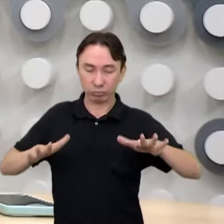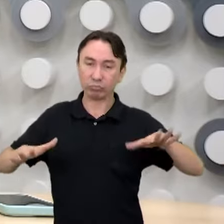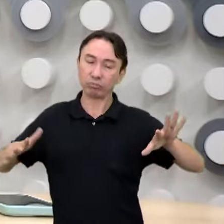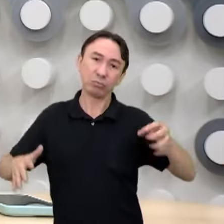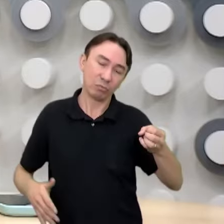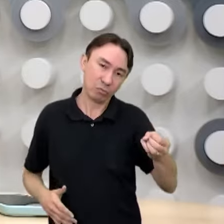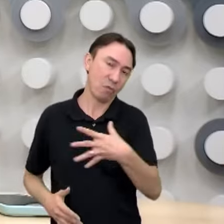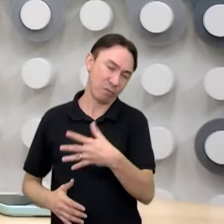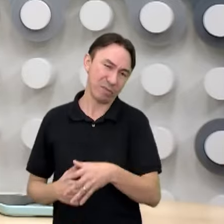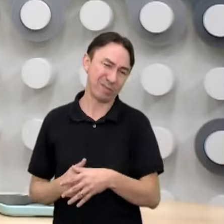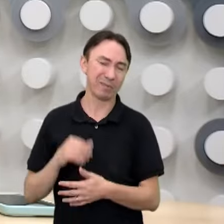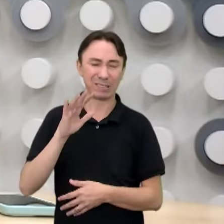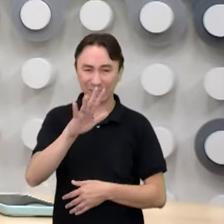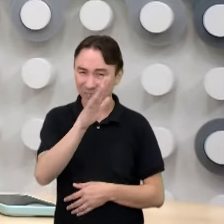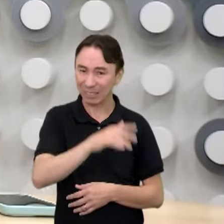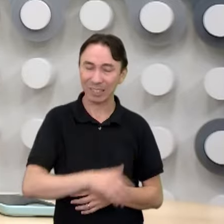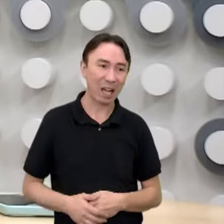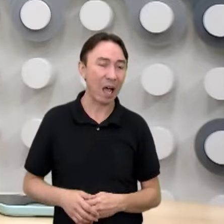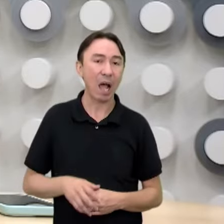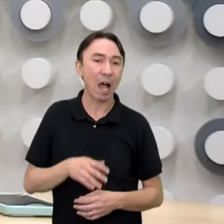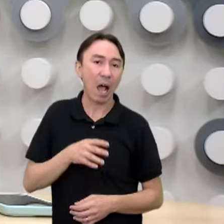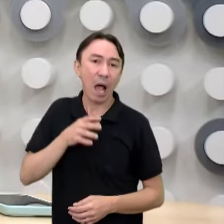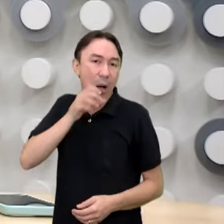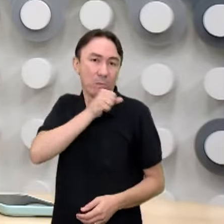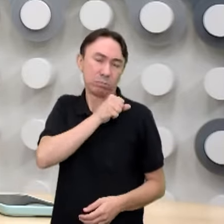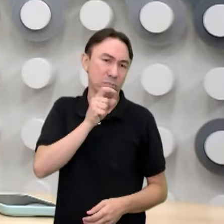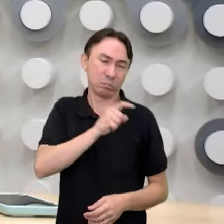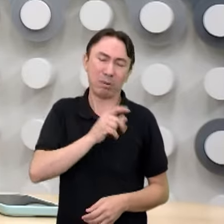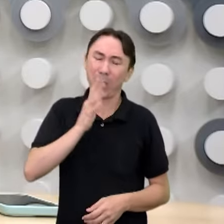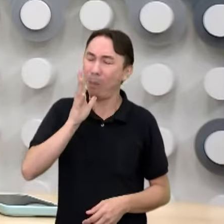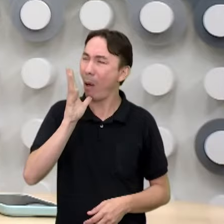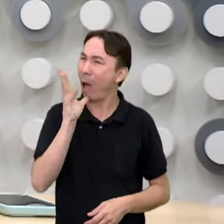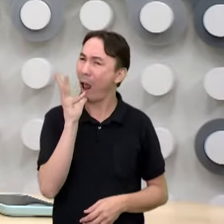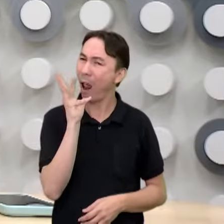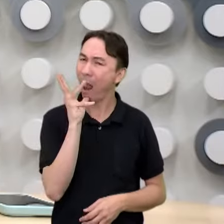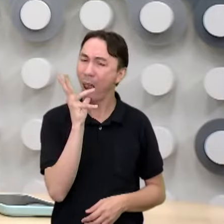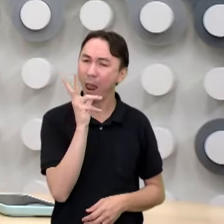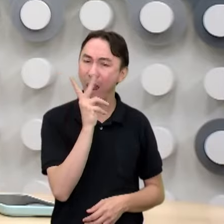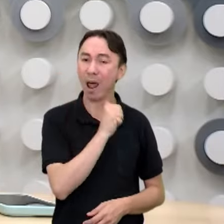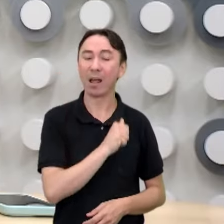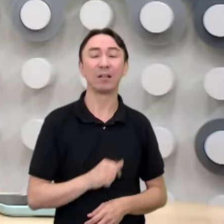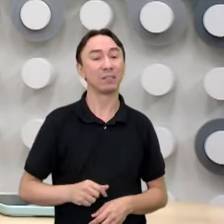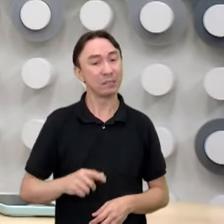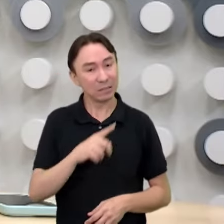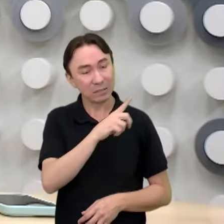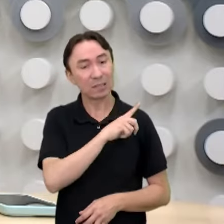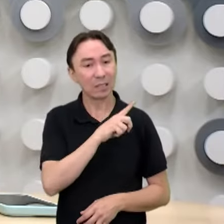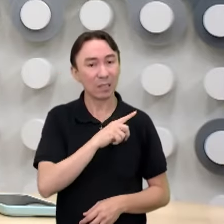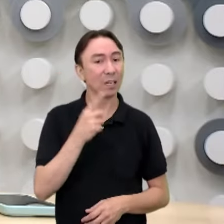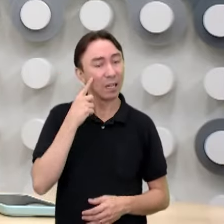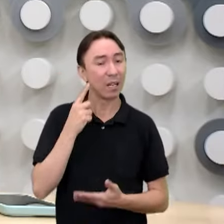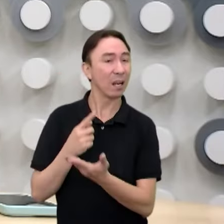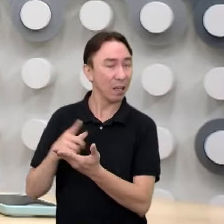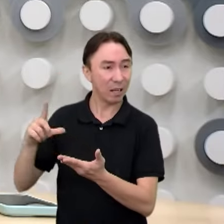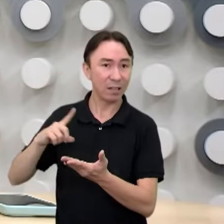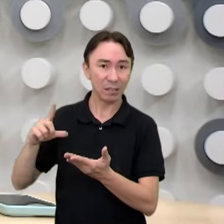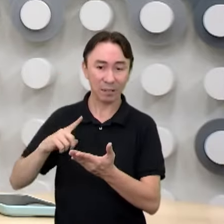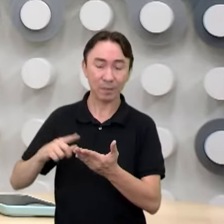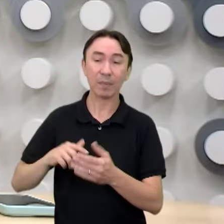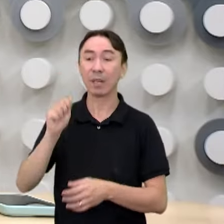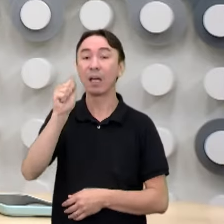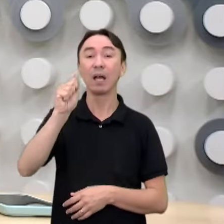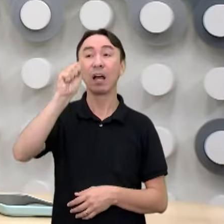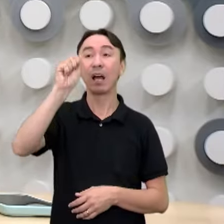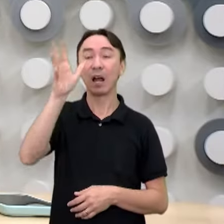muito tempo, né? Mas já tem pesquisas feitas lá, que lá no chifre da África, lá tem um rift, né? Que a gente fala que é uma falha nessa